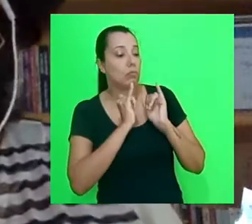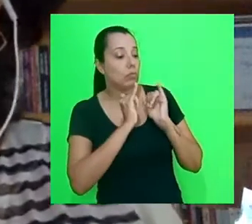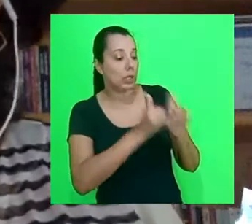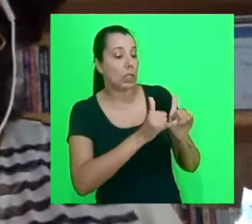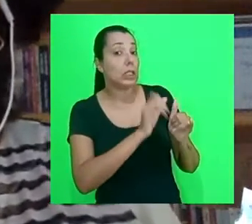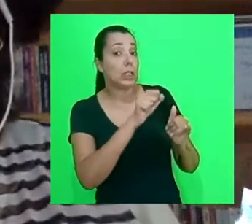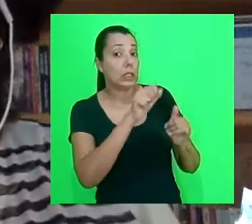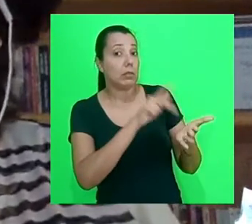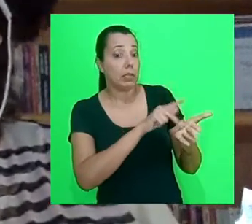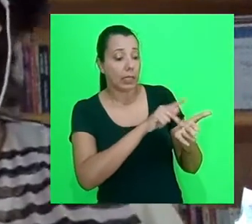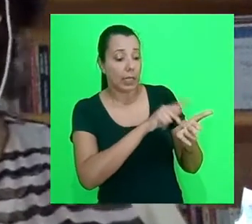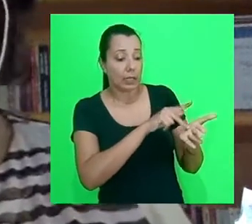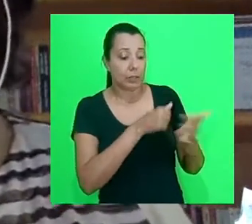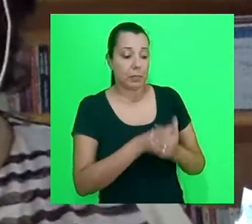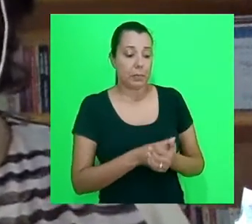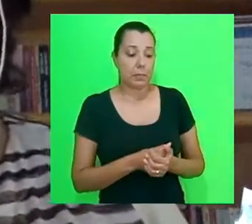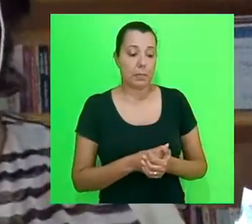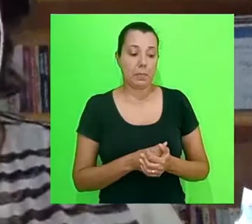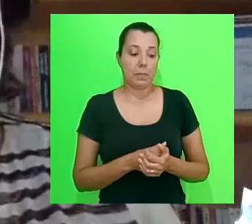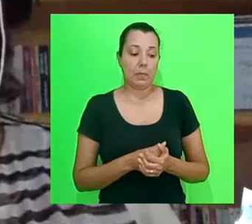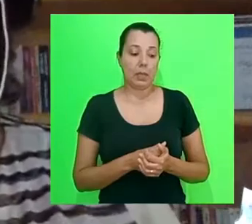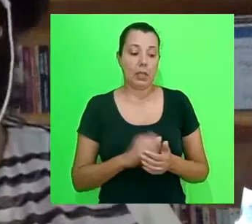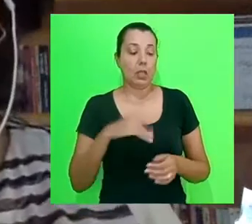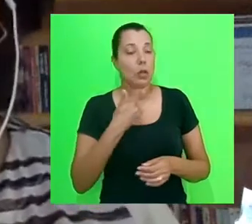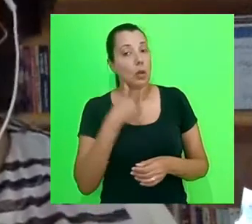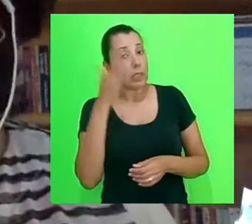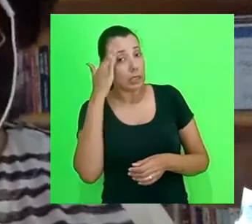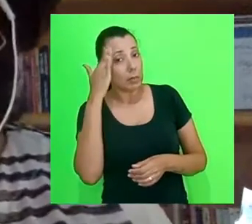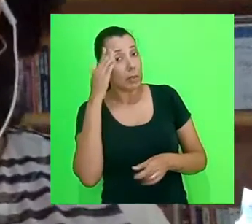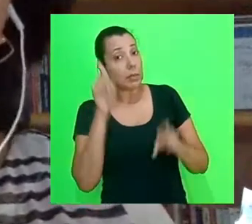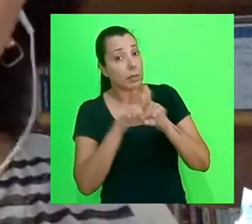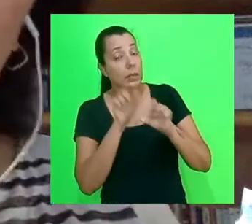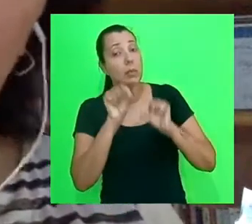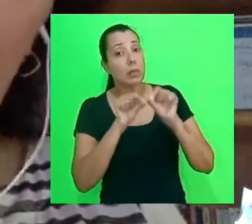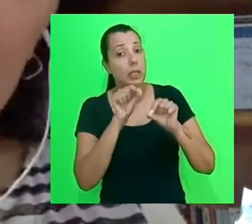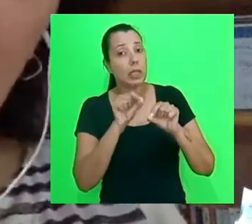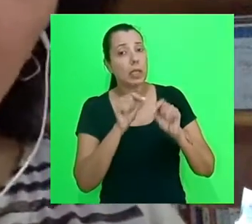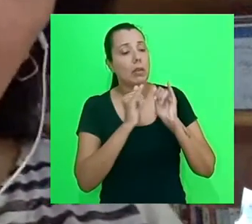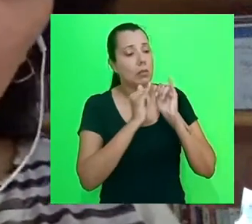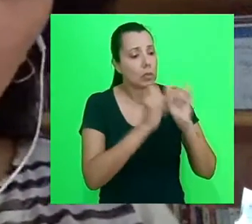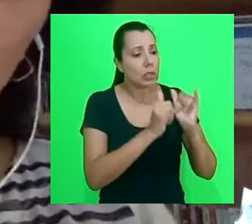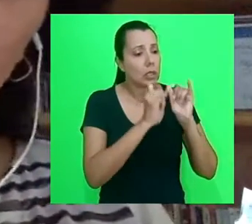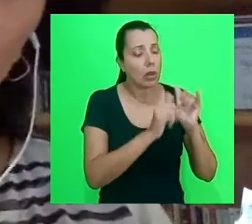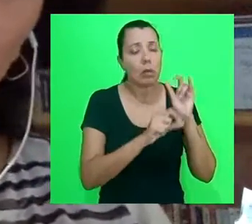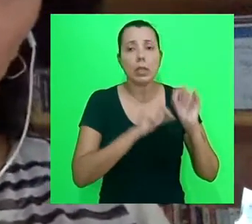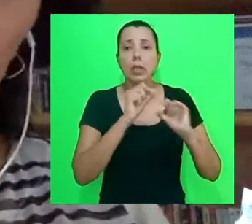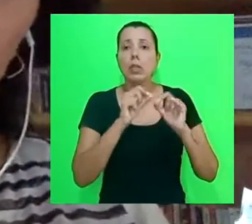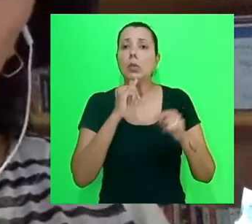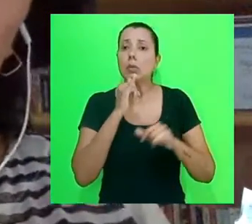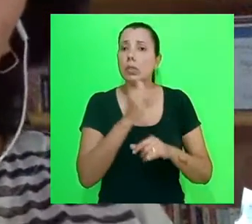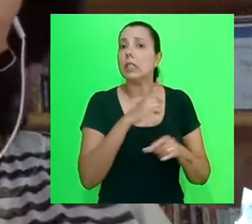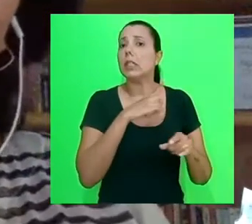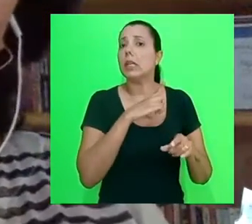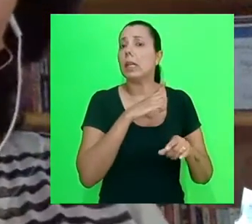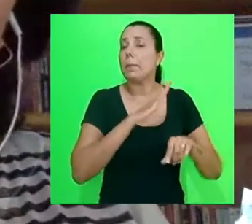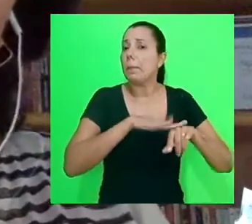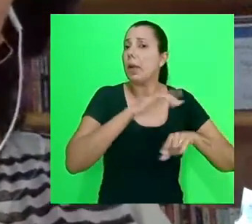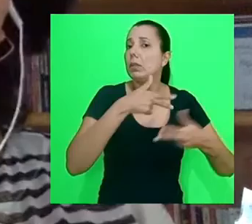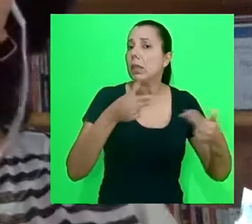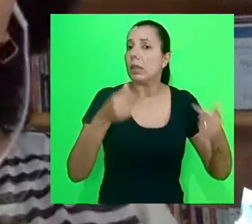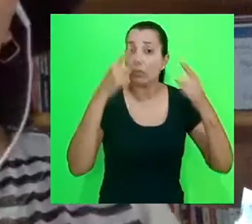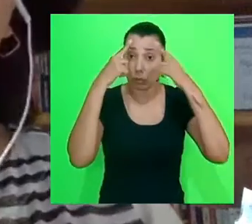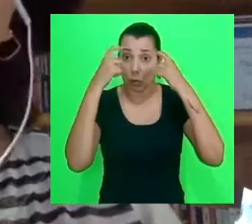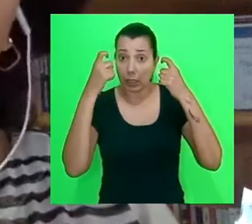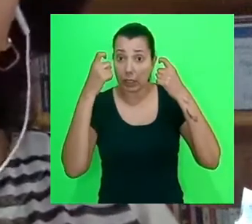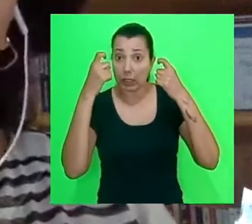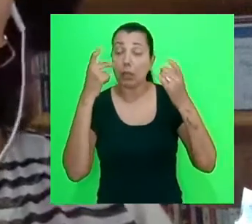Por um outro lado também, um outro dado que é importante destacar, é que a mulher que é vítima de violência